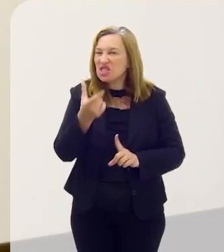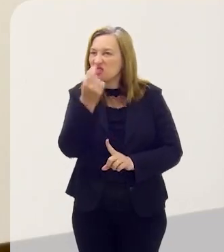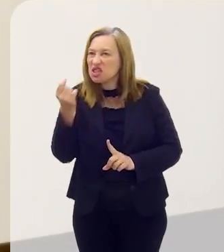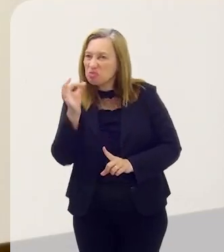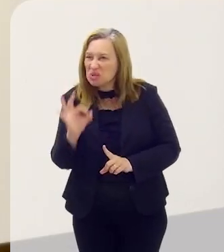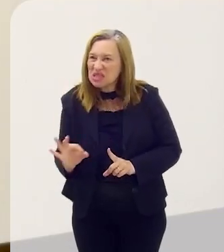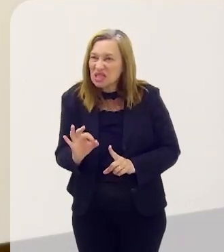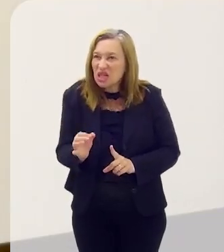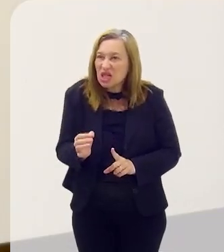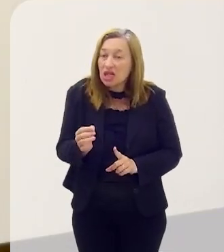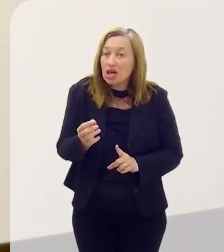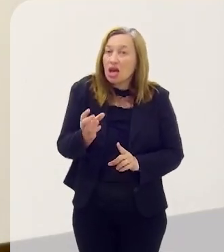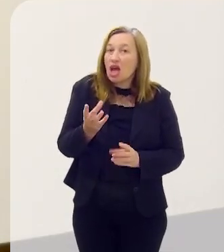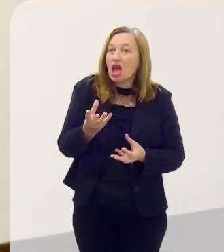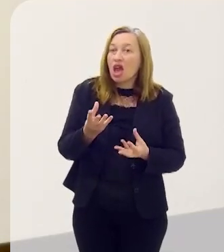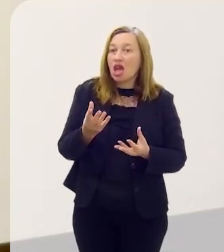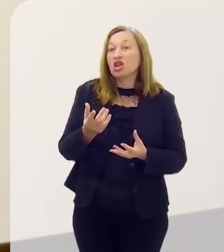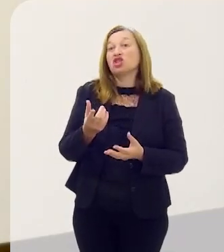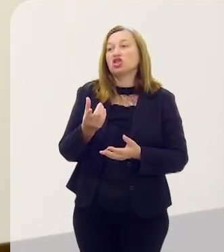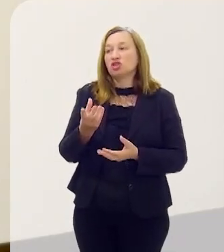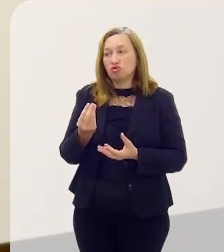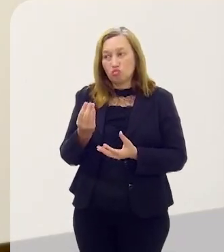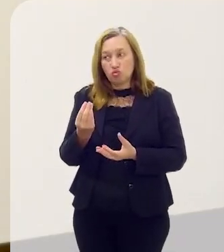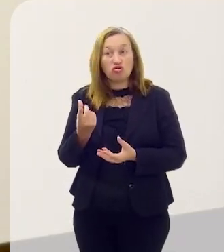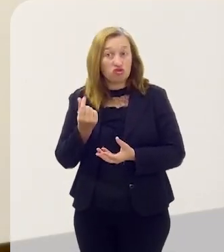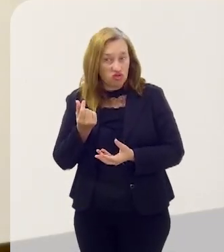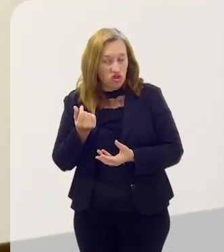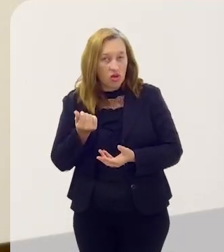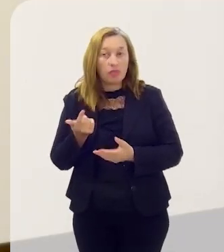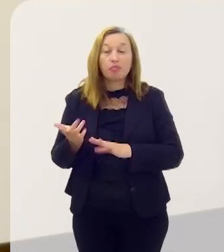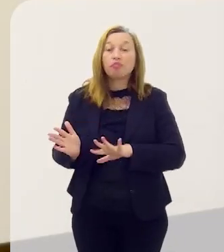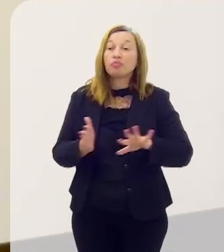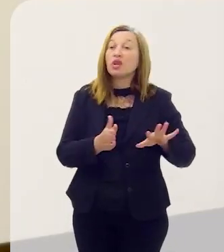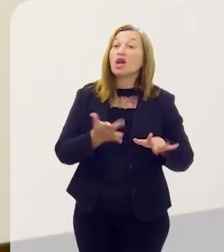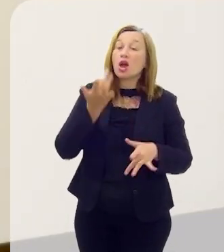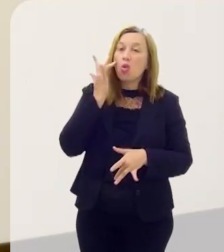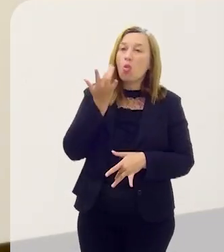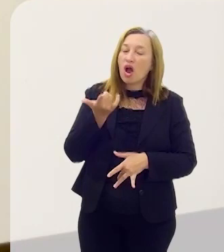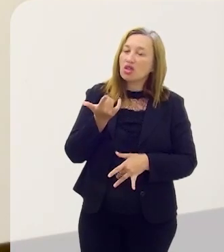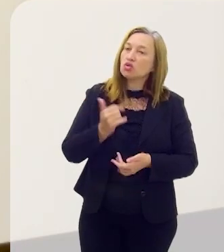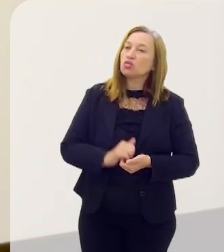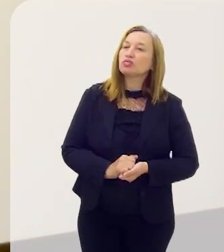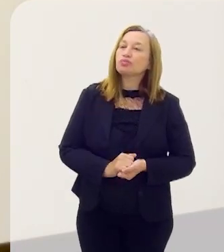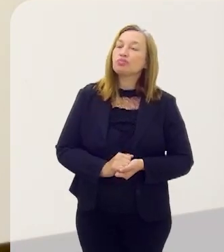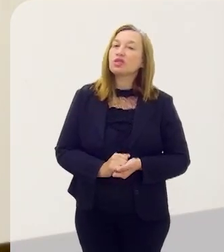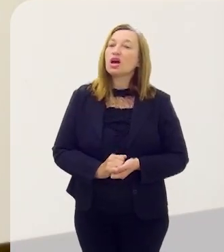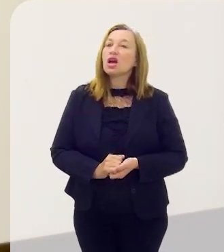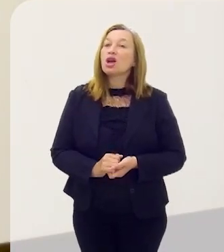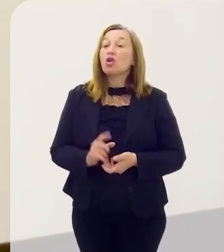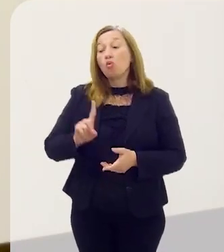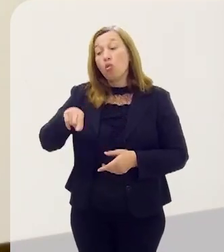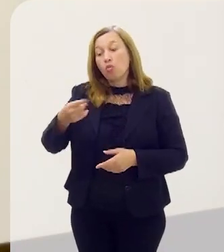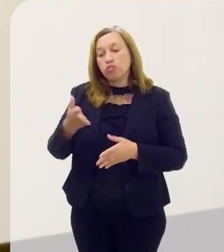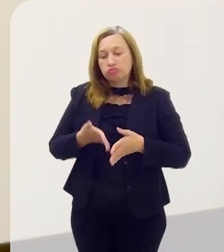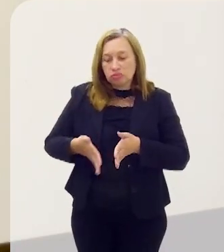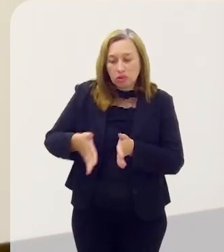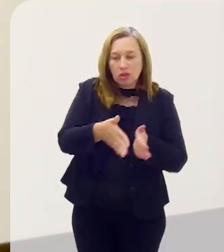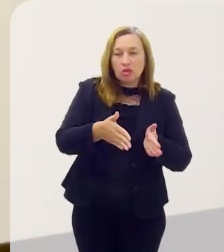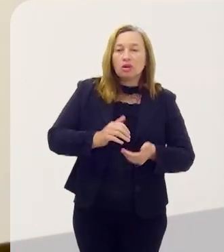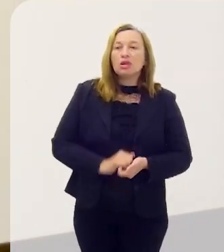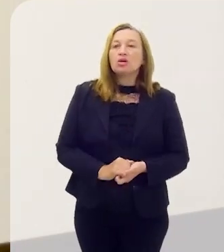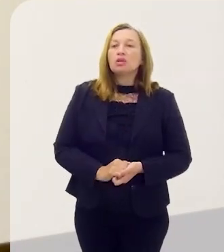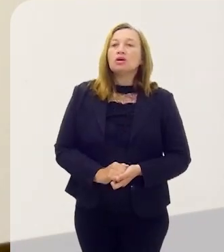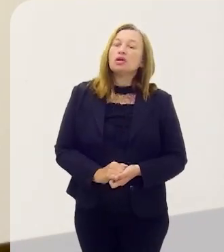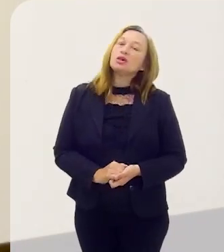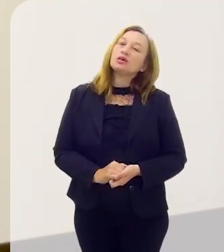mas 20% ainda é muito dinheiro, muito dinheiro. Então, eu acho que este é um caminho. E outro caminho é